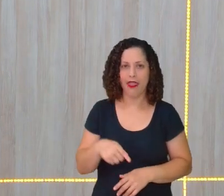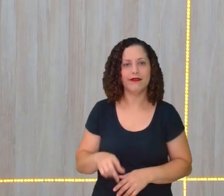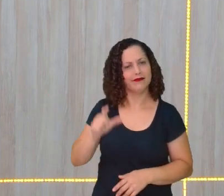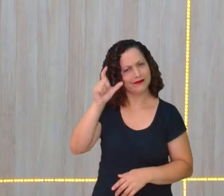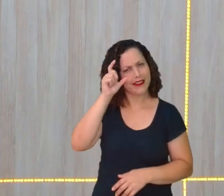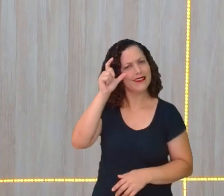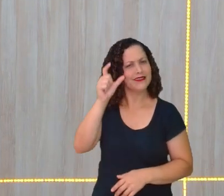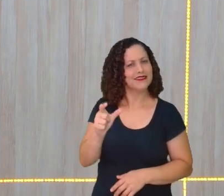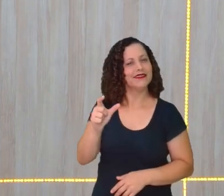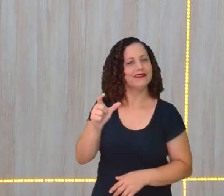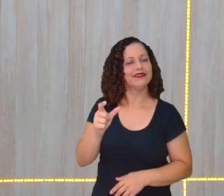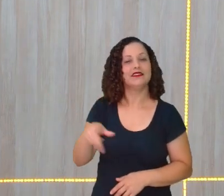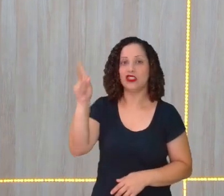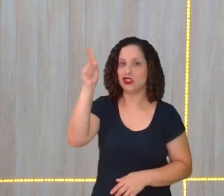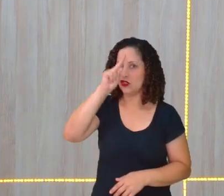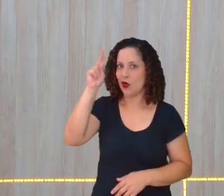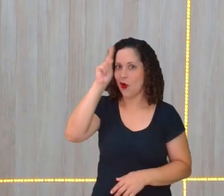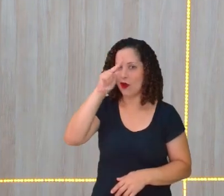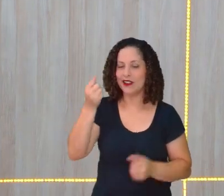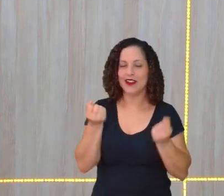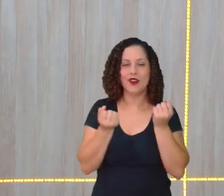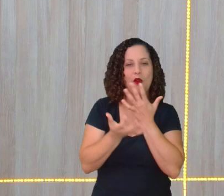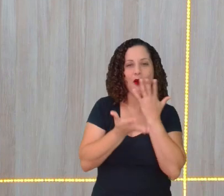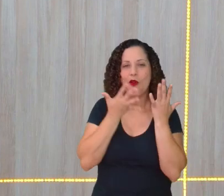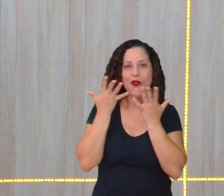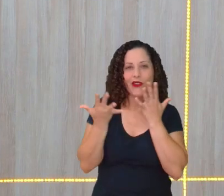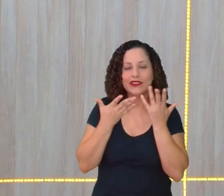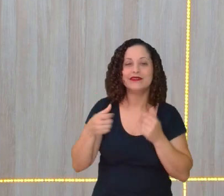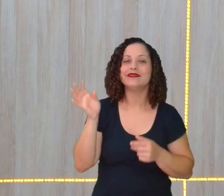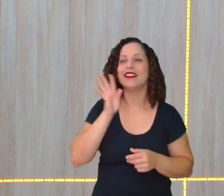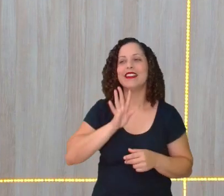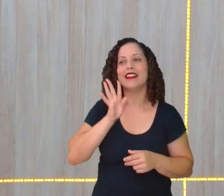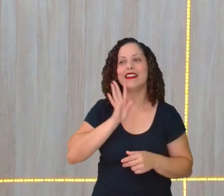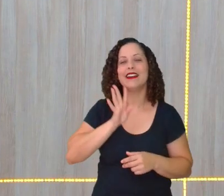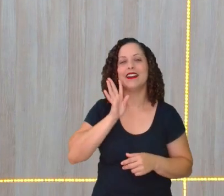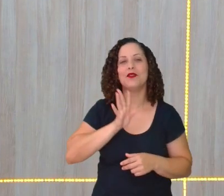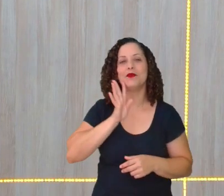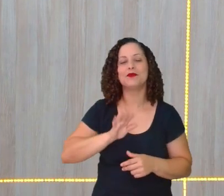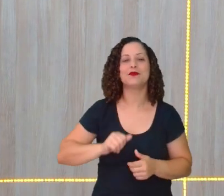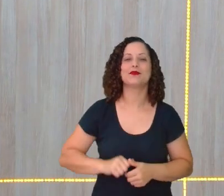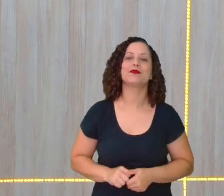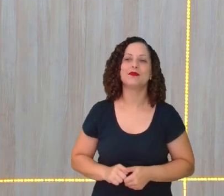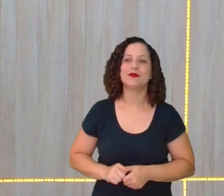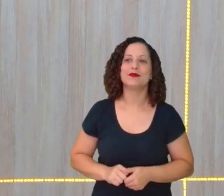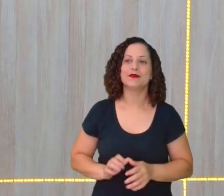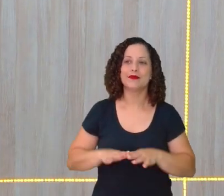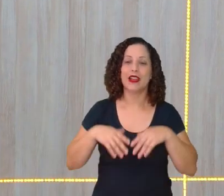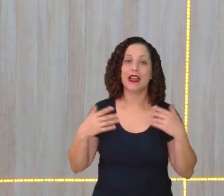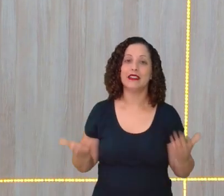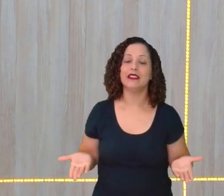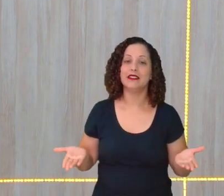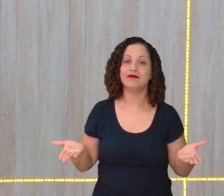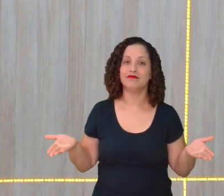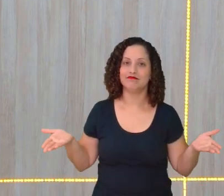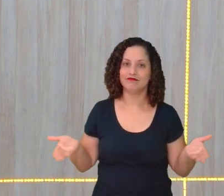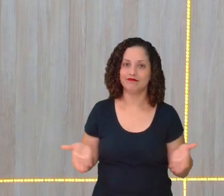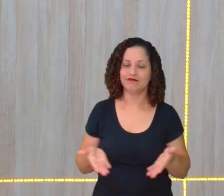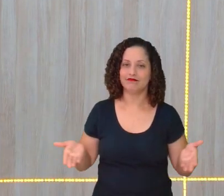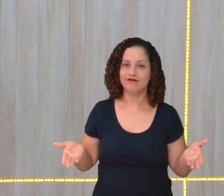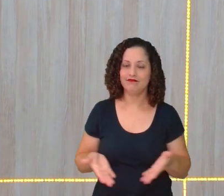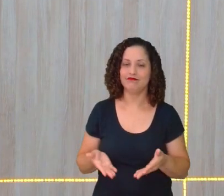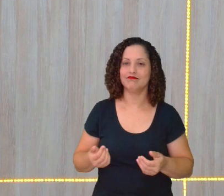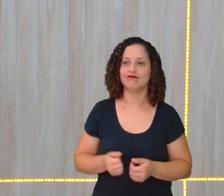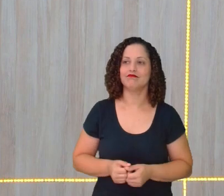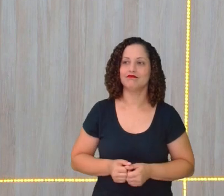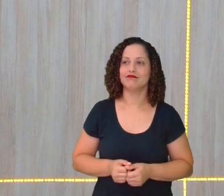E é bem animada, bem colorida a história, muito legal. Aí, pronto.